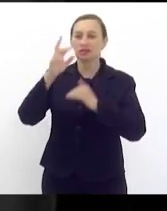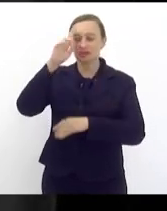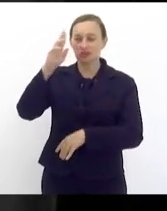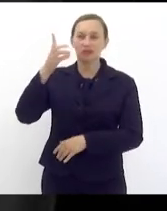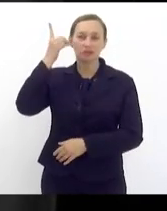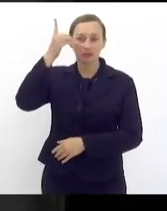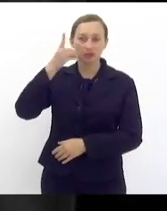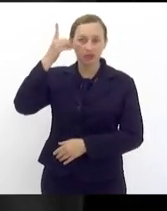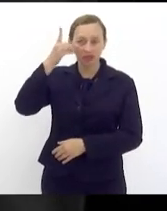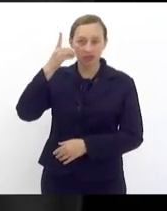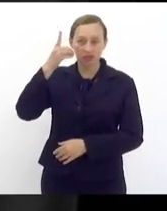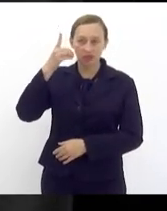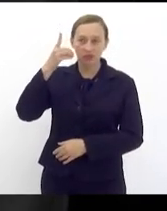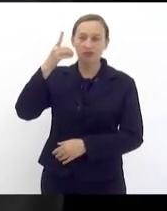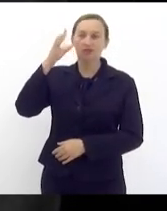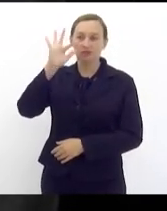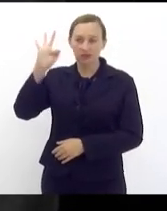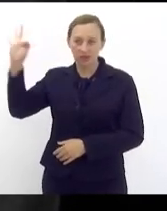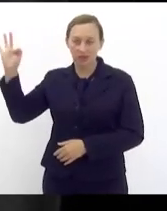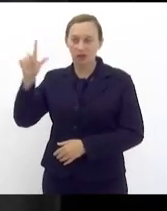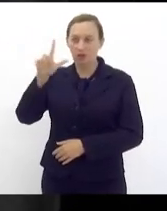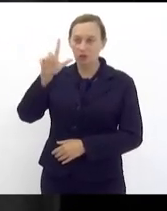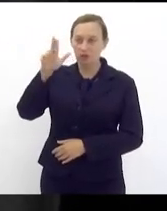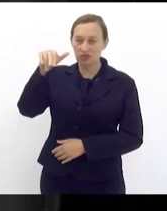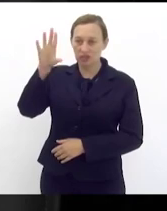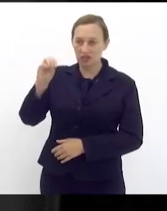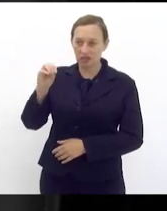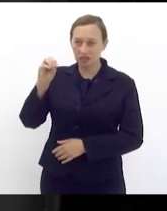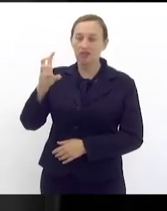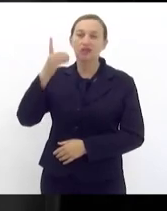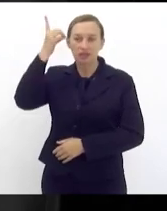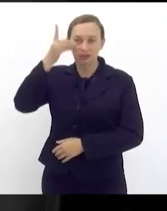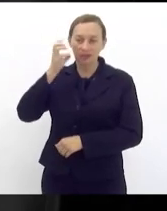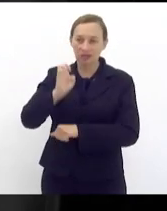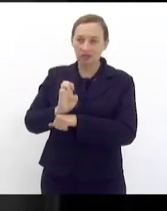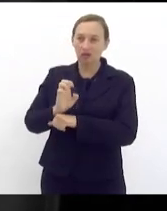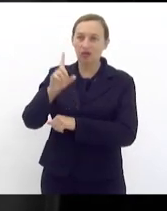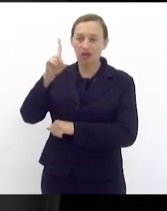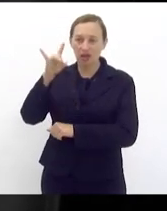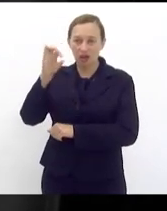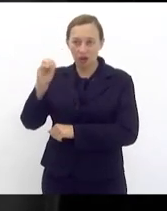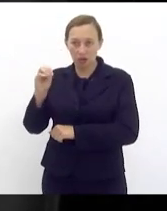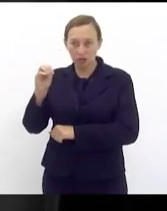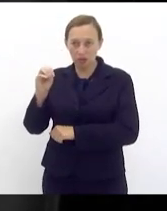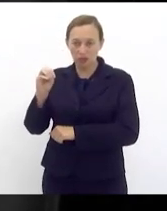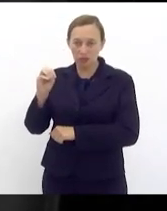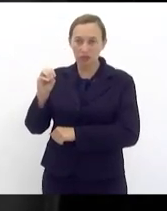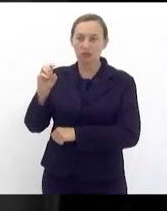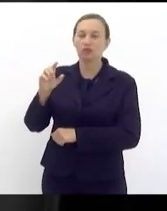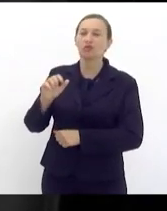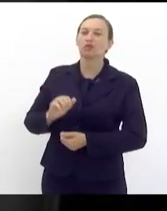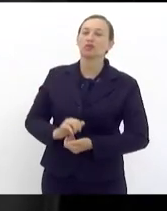federal Luciano Vieira, deputado estadual Luiz Cláudio Ribeiro,